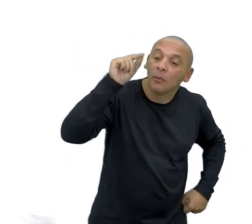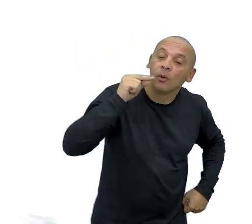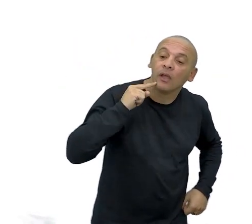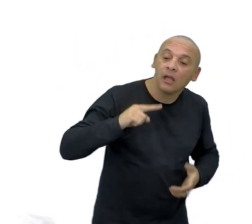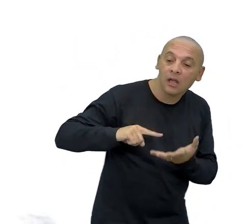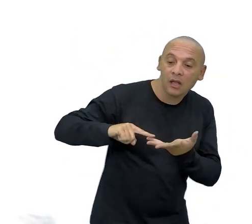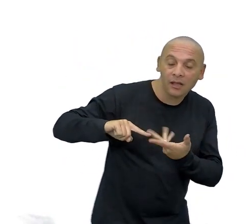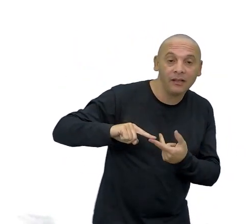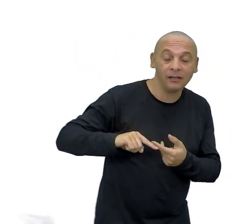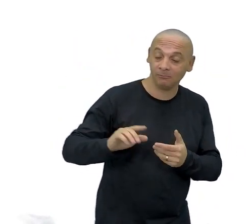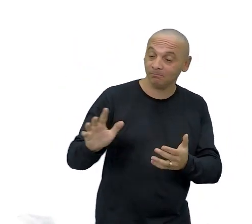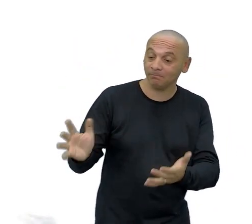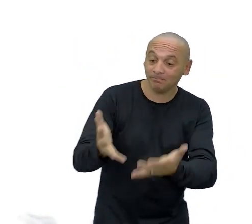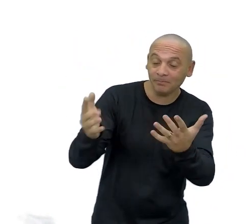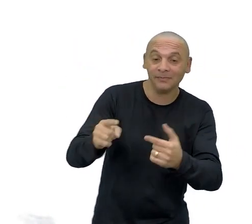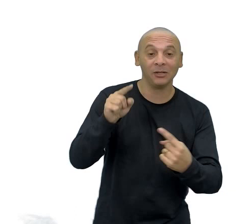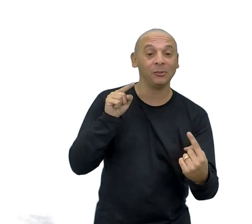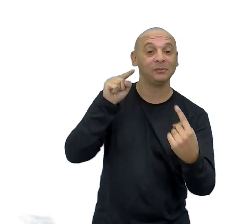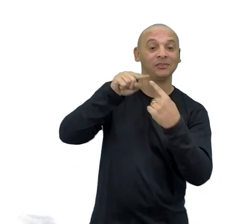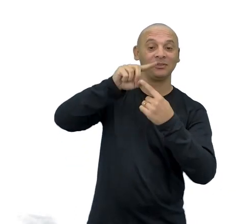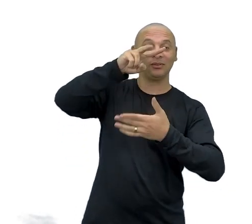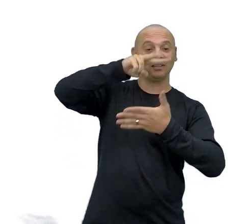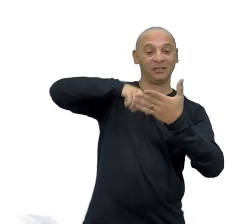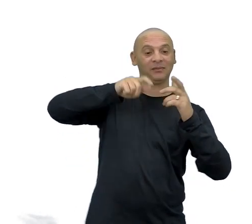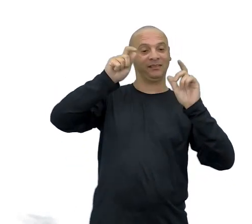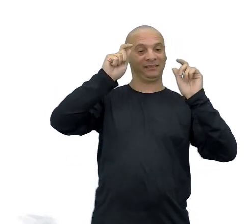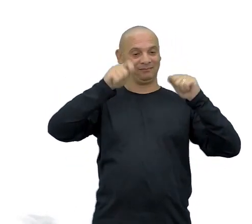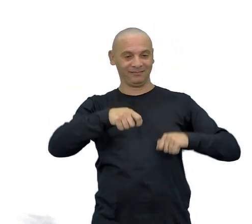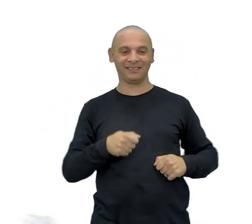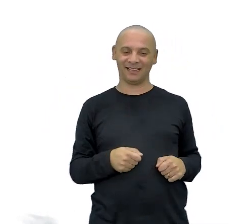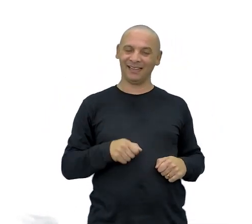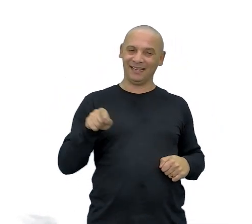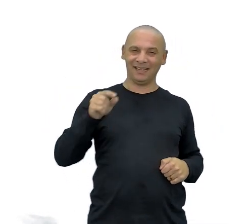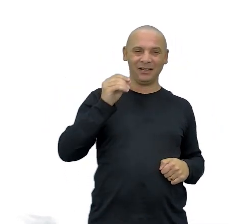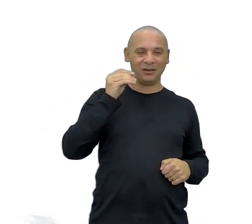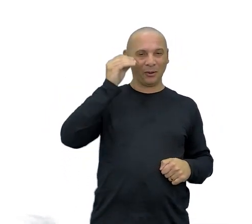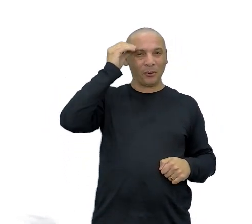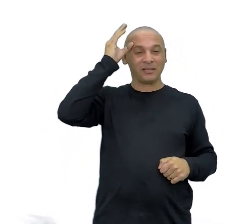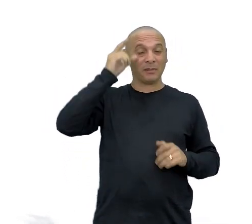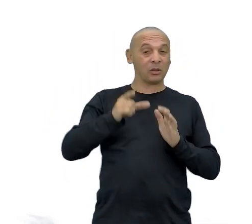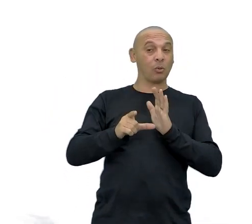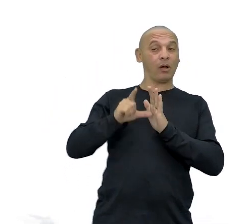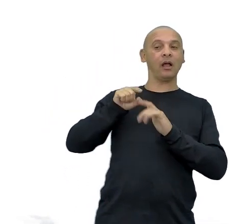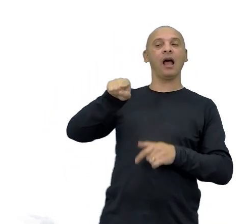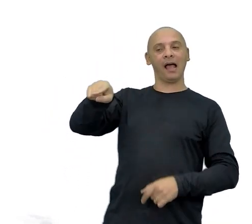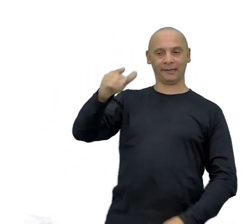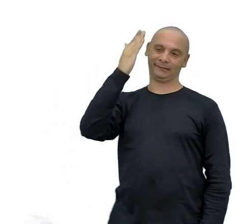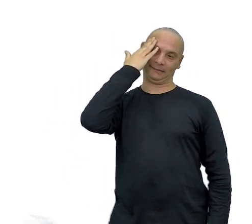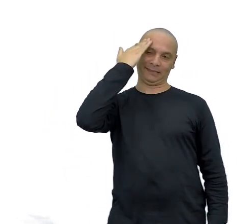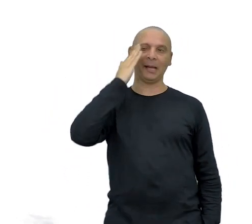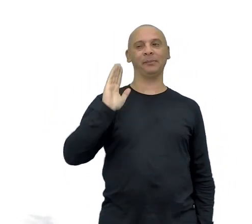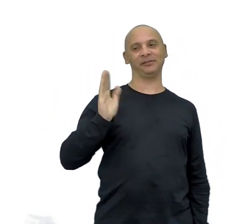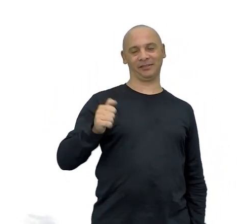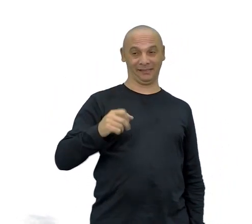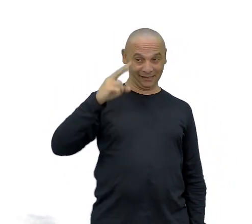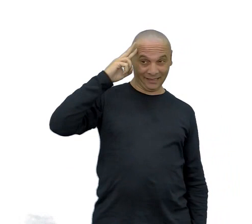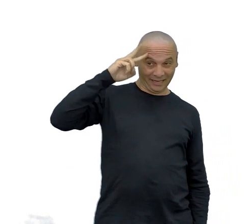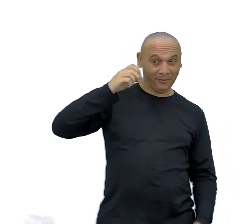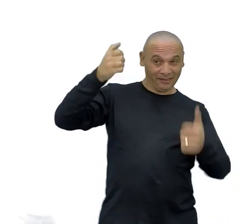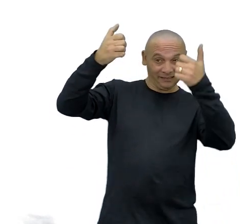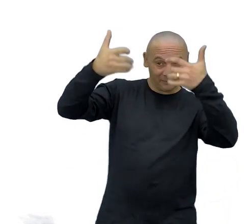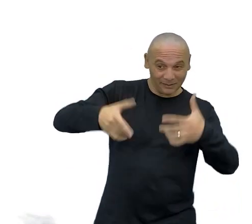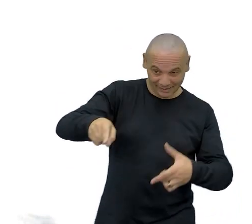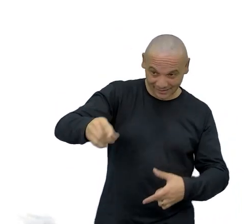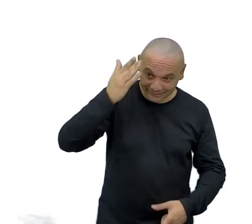é propiciar os objetivos de leitura, atualizar os conhecimentos prévios. Ah, vocês já sabem disso, lembram que a gente viu